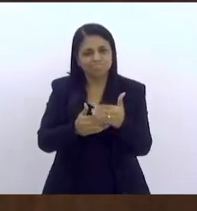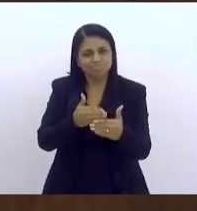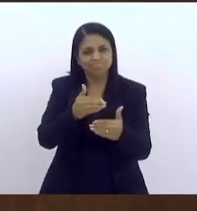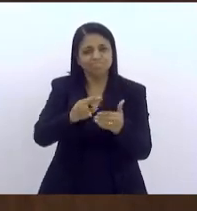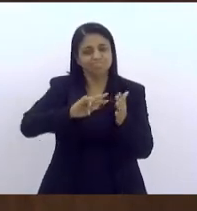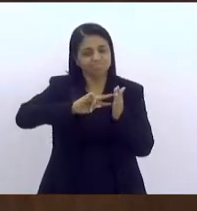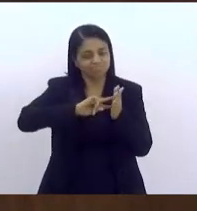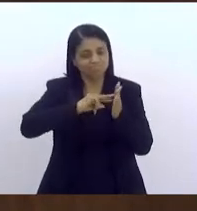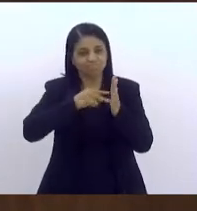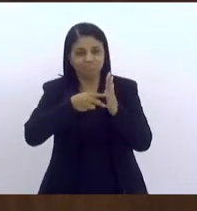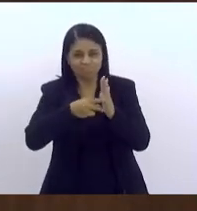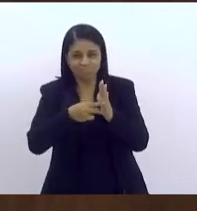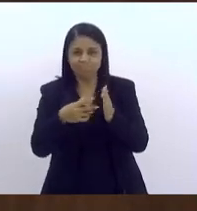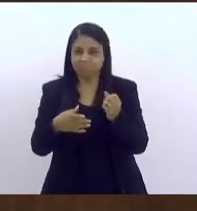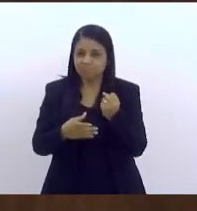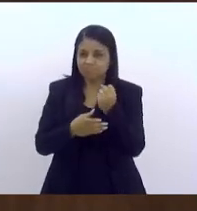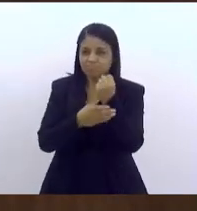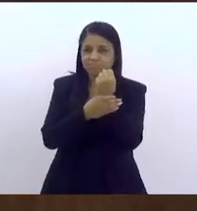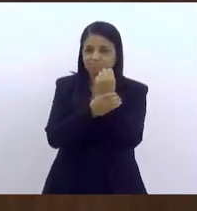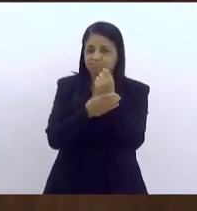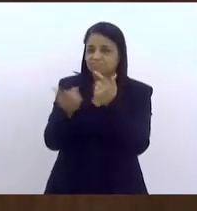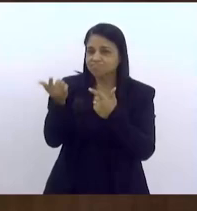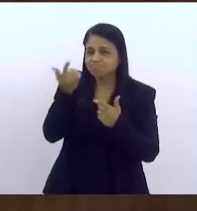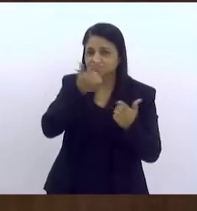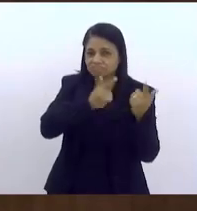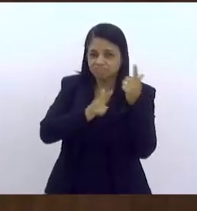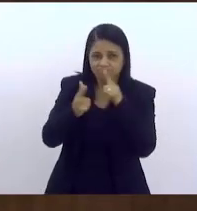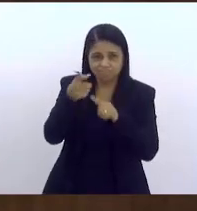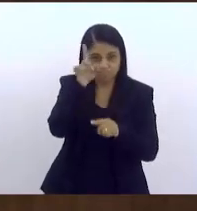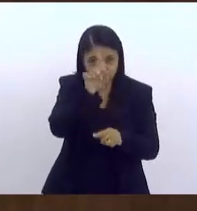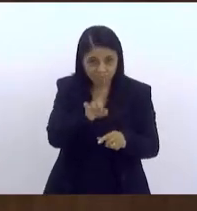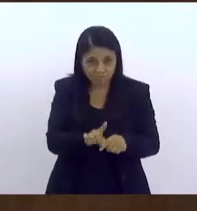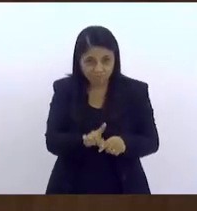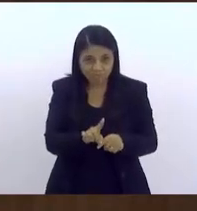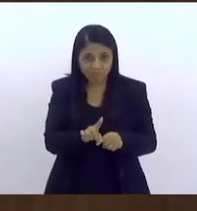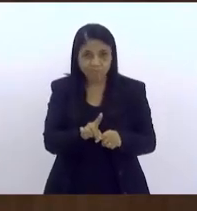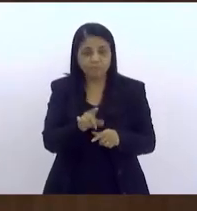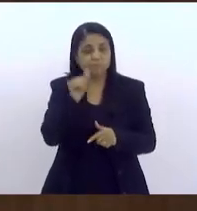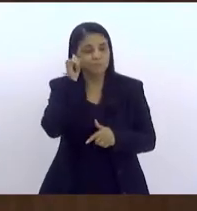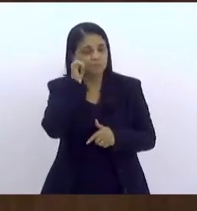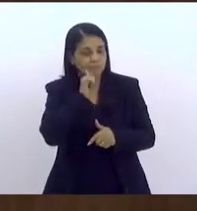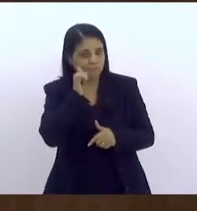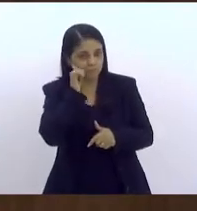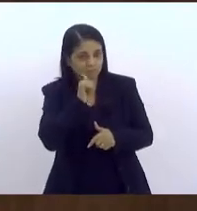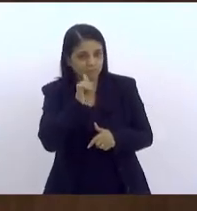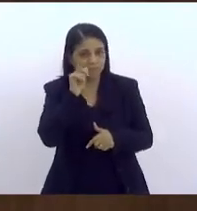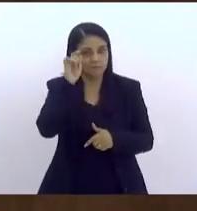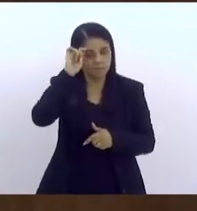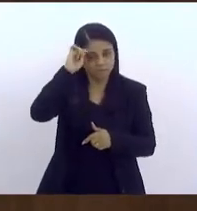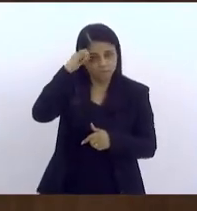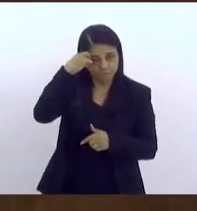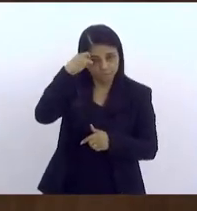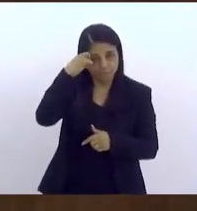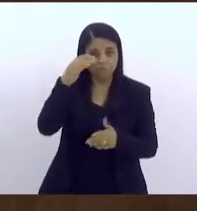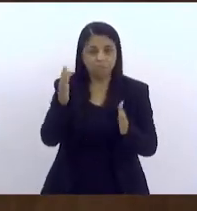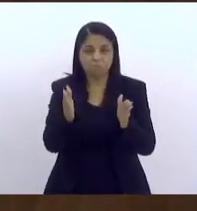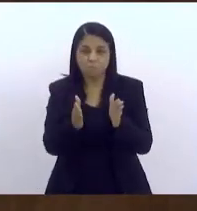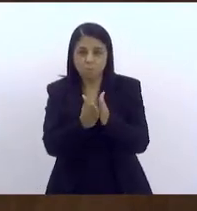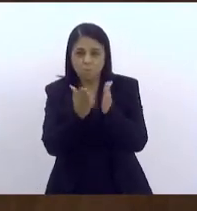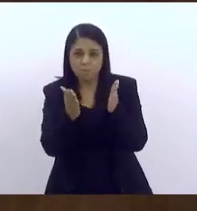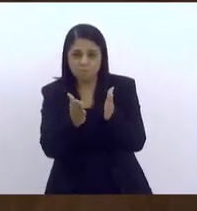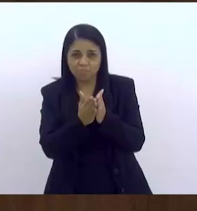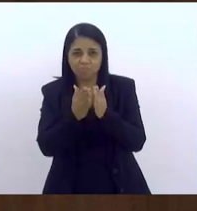tem garantido de conquista de direitos para mulheres pretos pobres